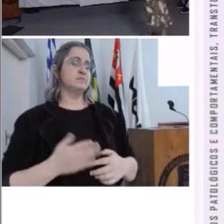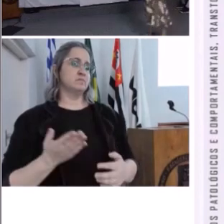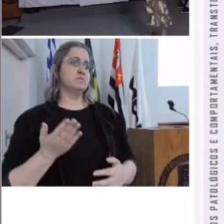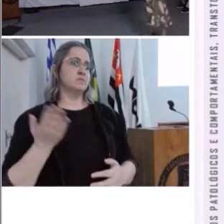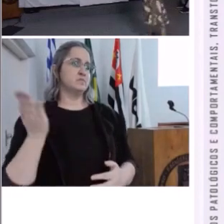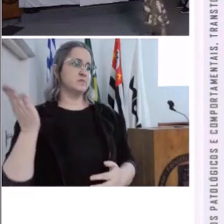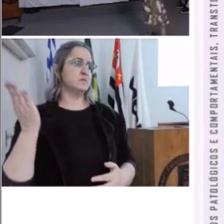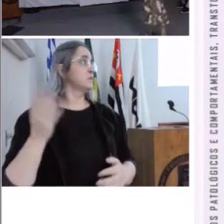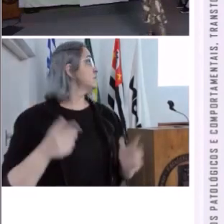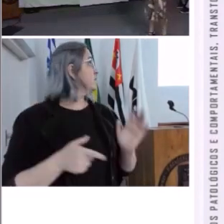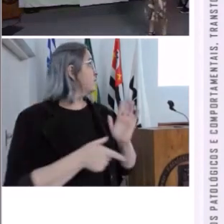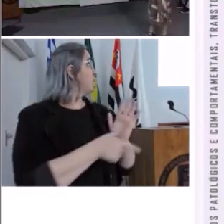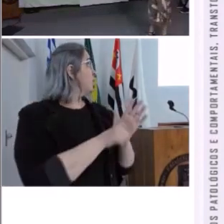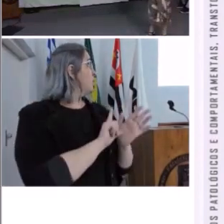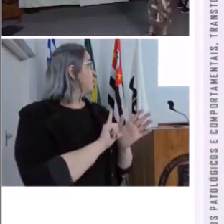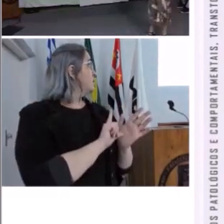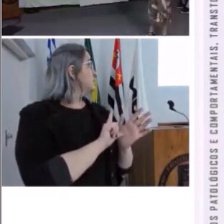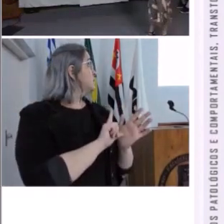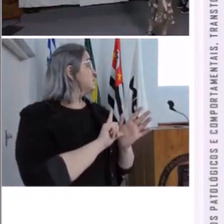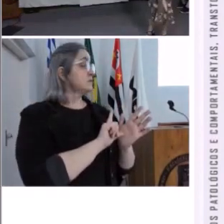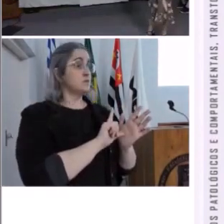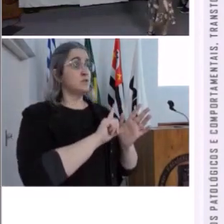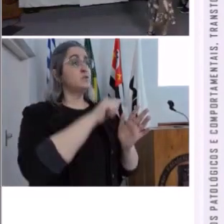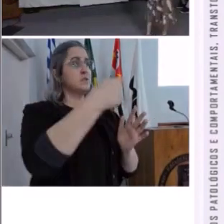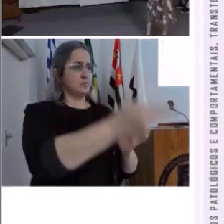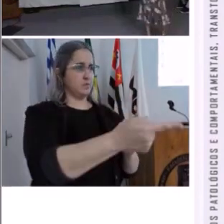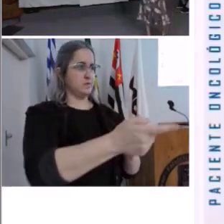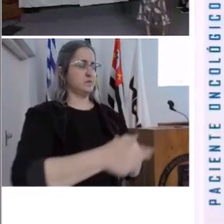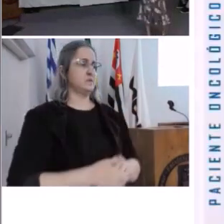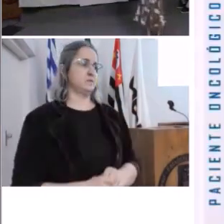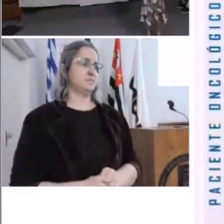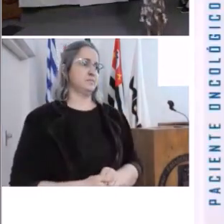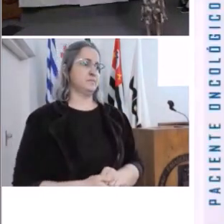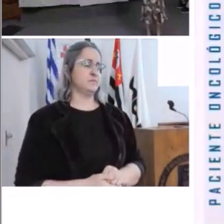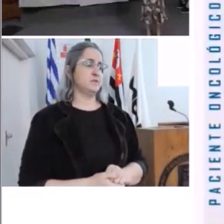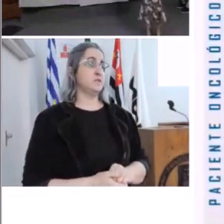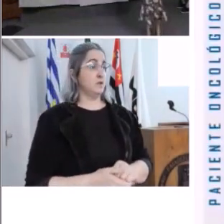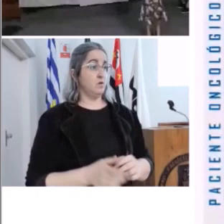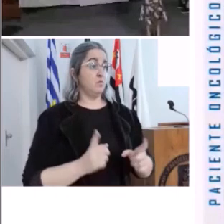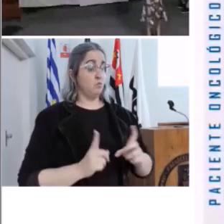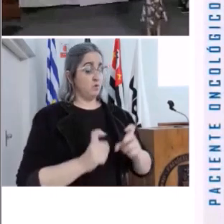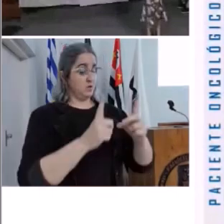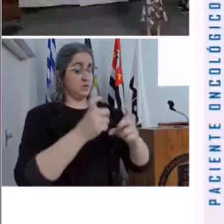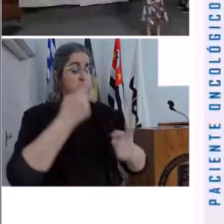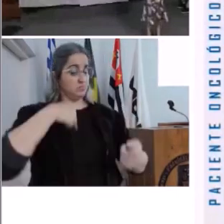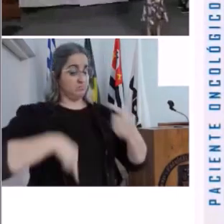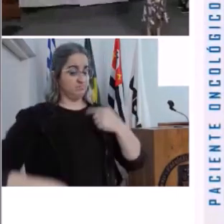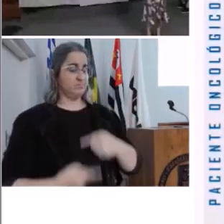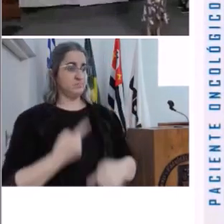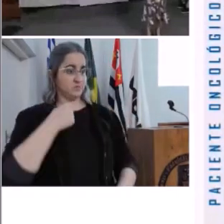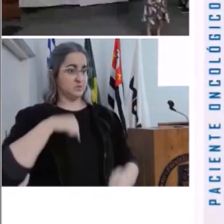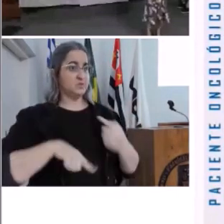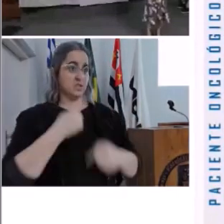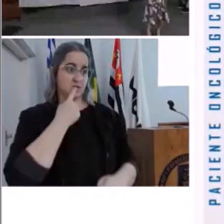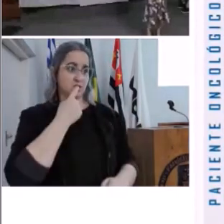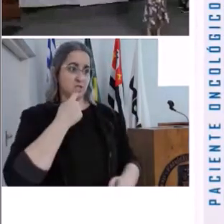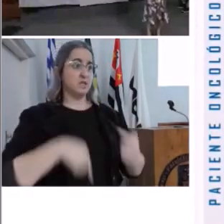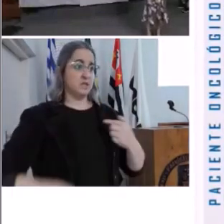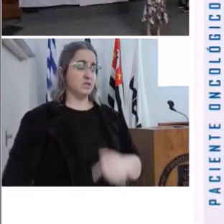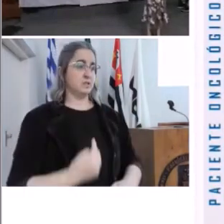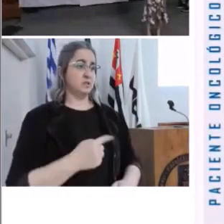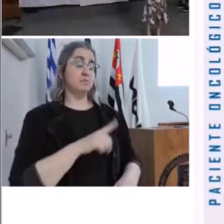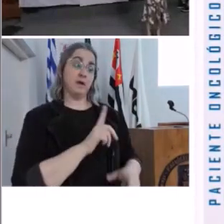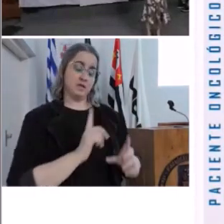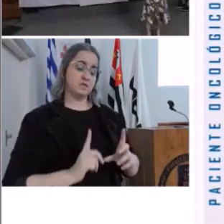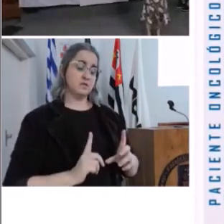Teve, né, leucemia. Então, olha que interessante, o antes, né, e o depois. Leucemia é uma neoplasia, até